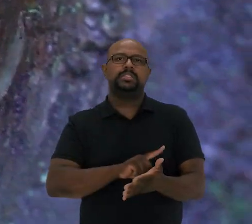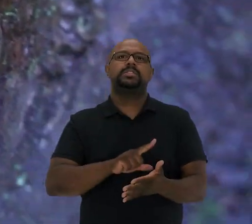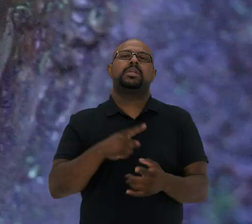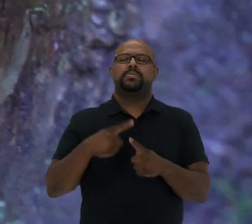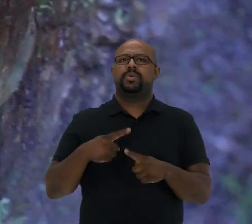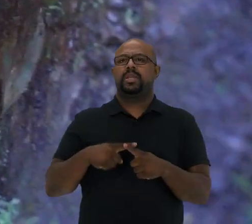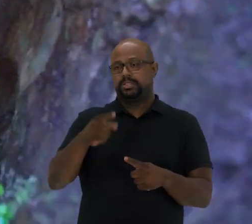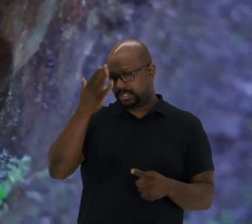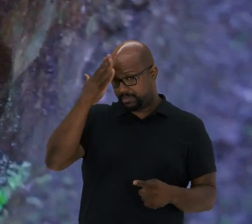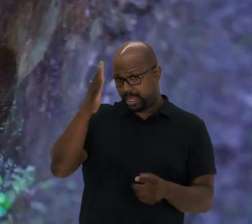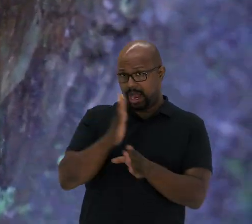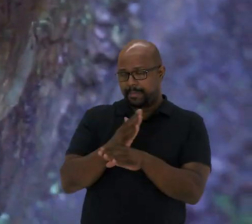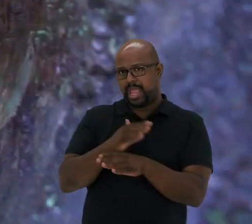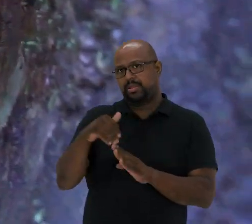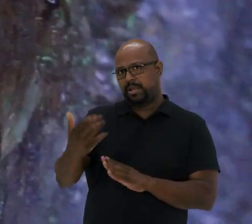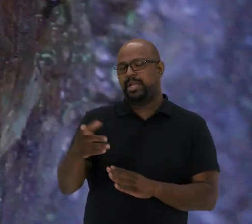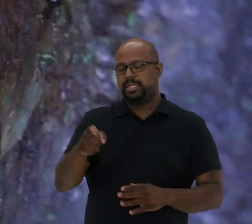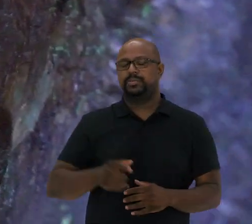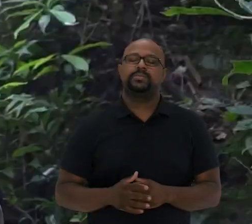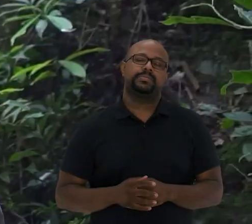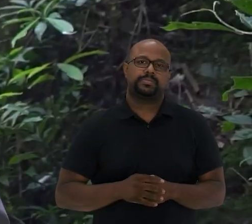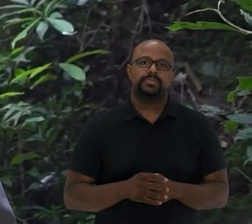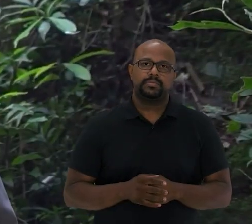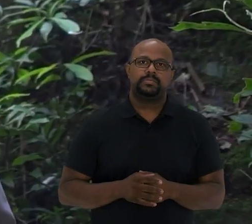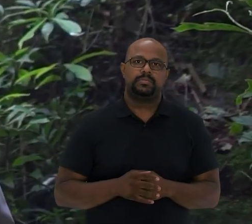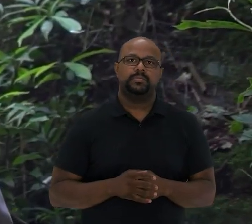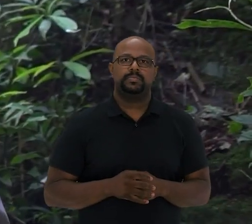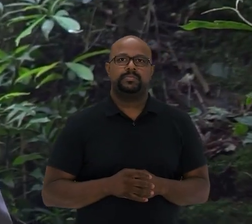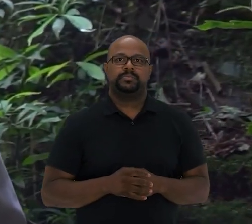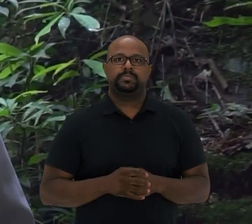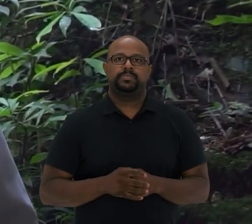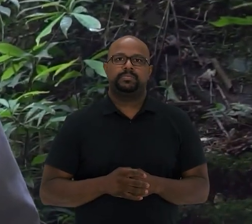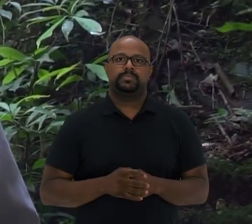antes ali, porque esse a gente sabia que era aberto lá para dentro, né? Então